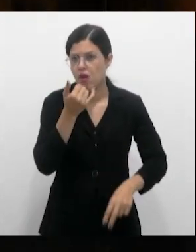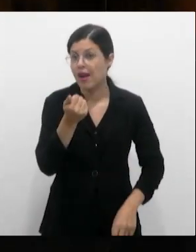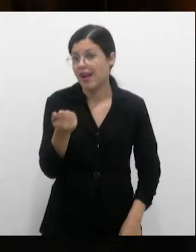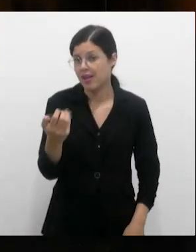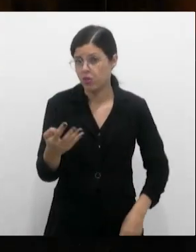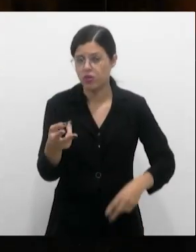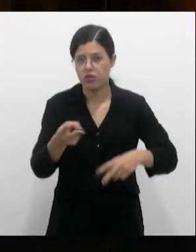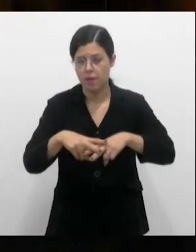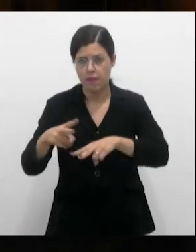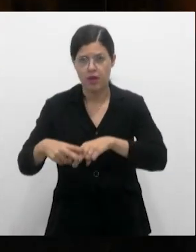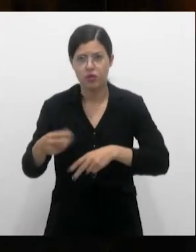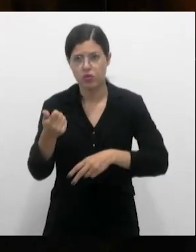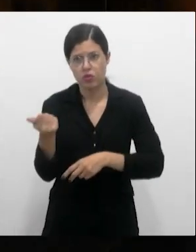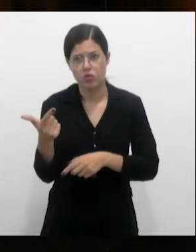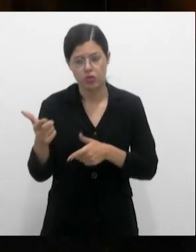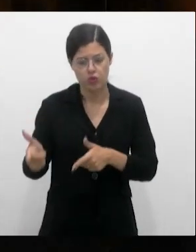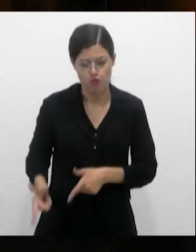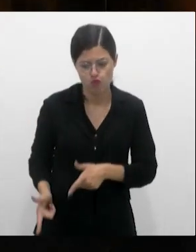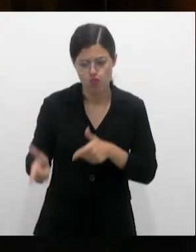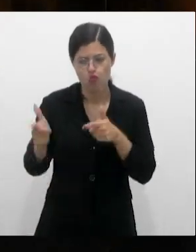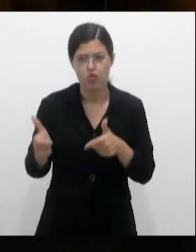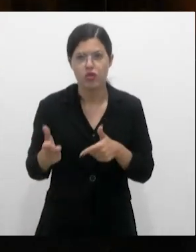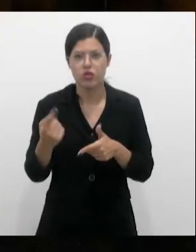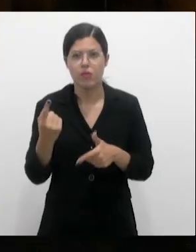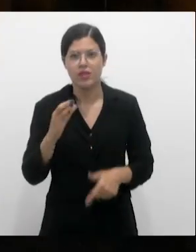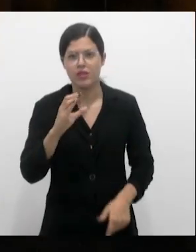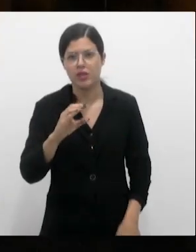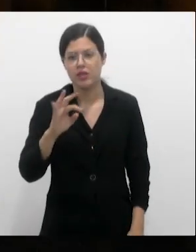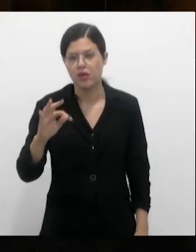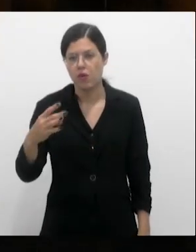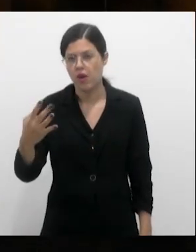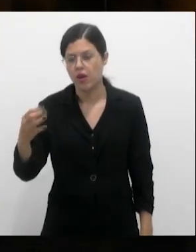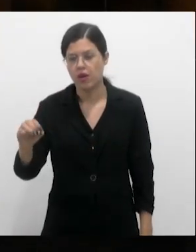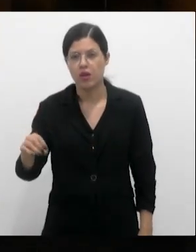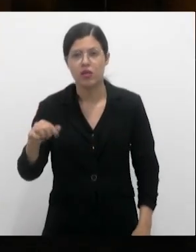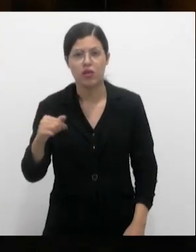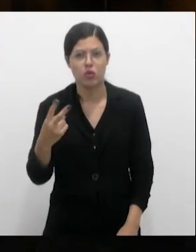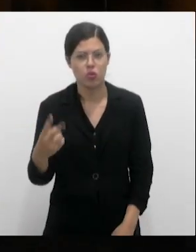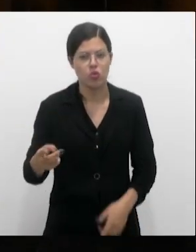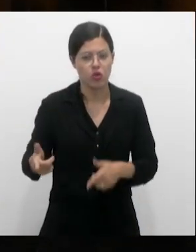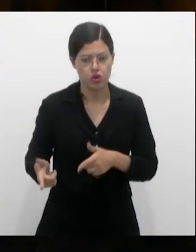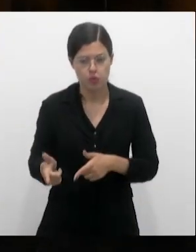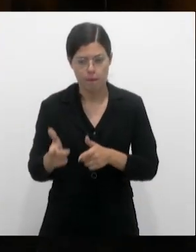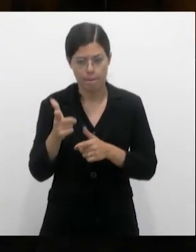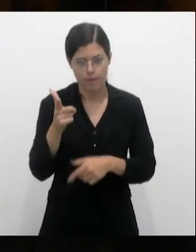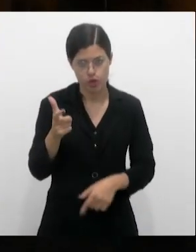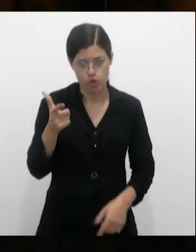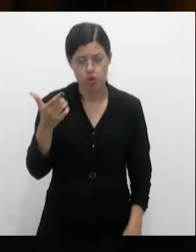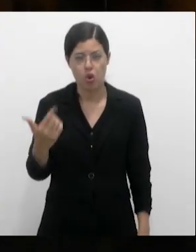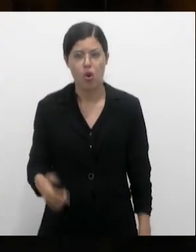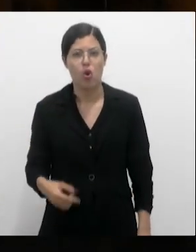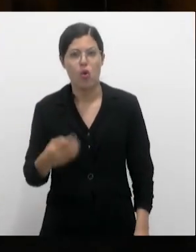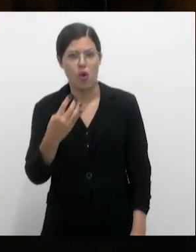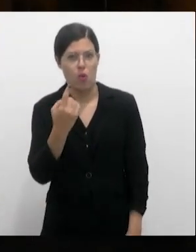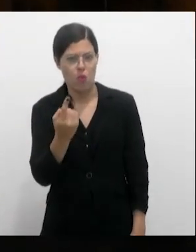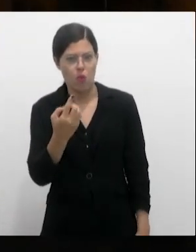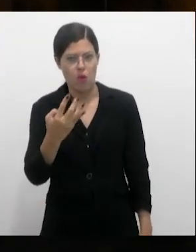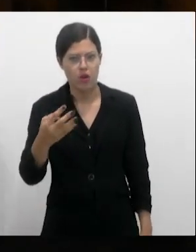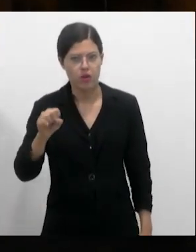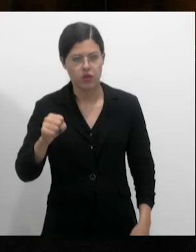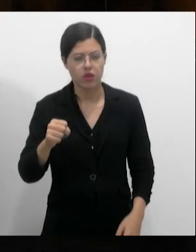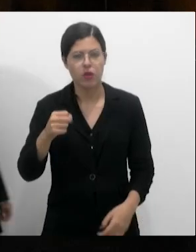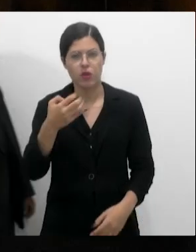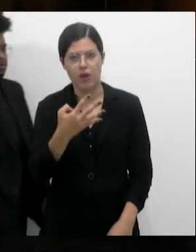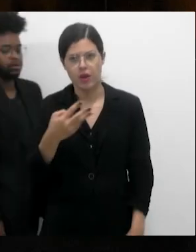presos, 12 fuzis, uma CTT-40, 2 pistolas, 1,38 e 43 carregadores,